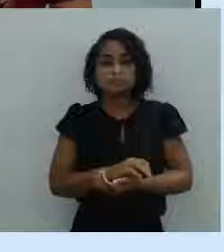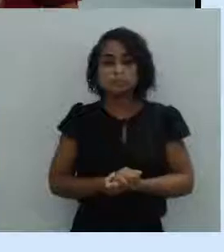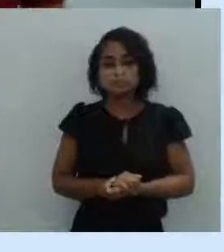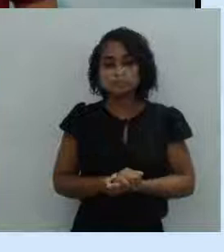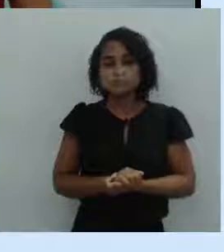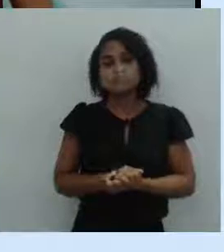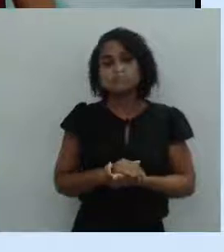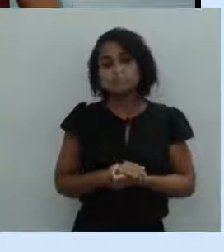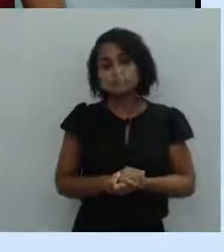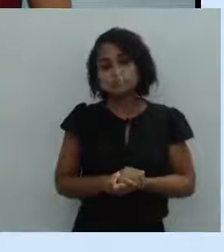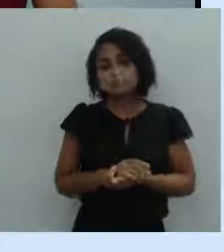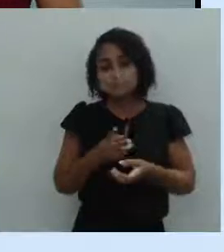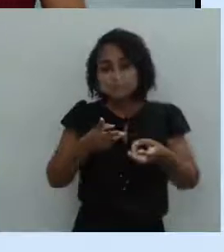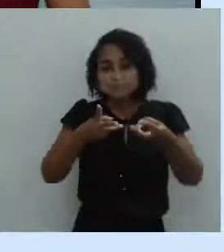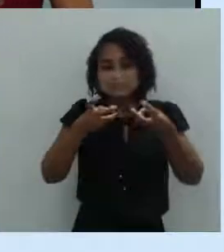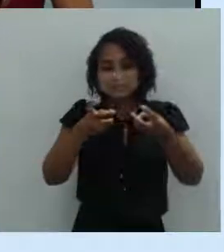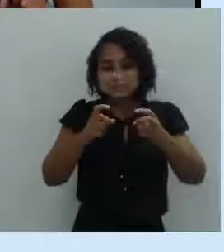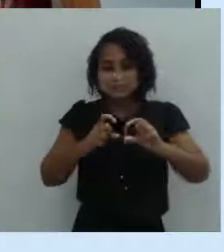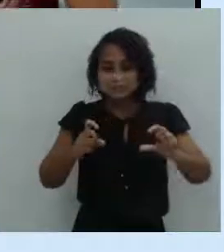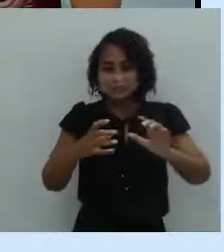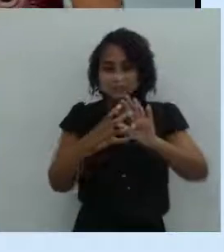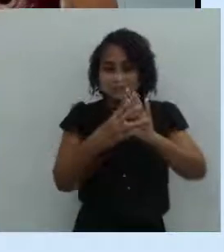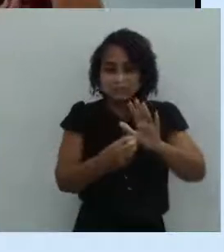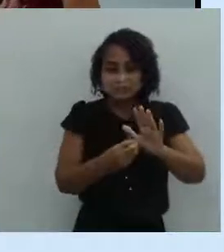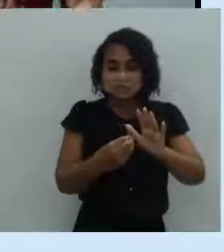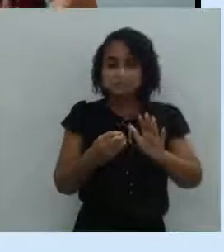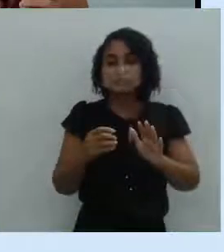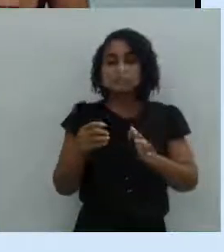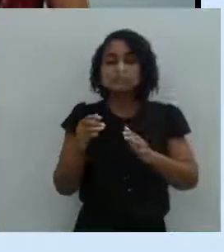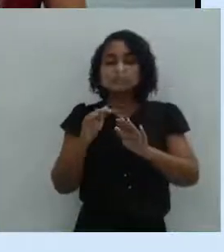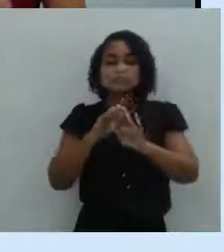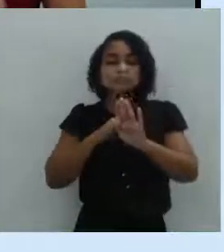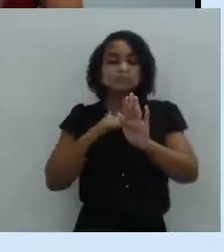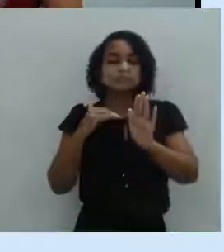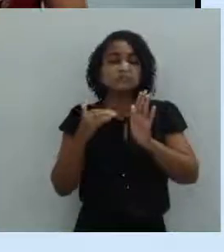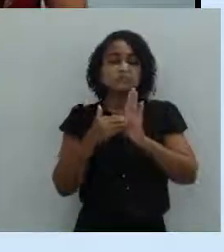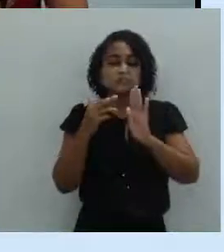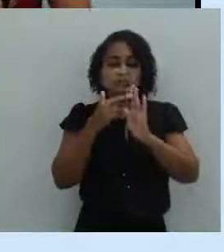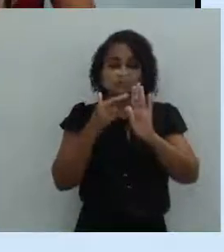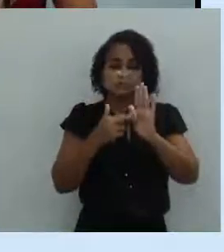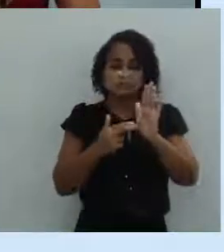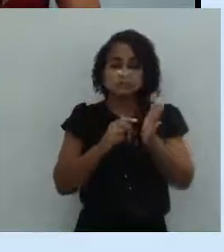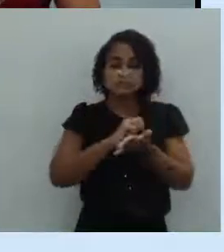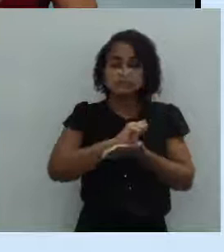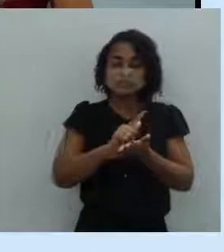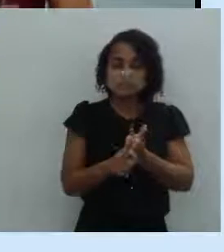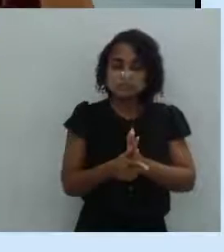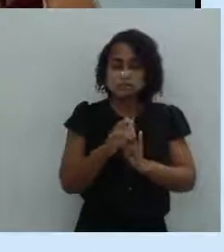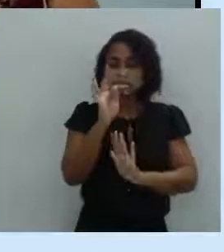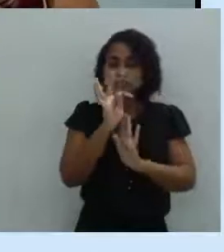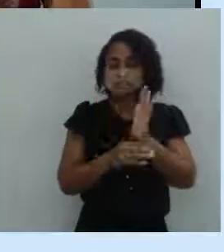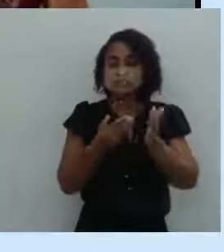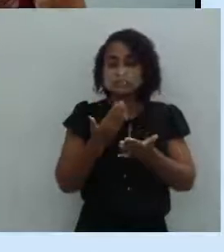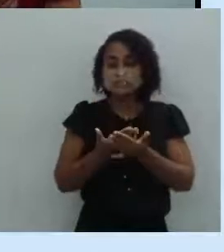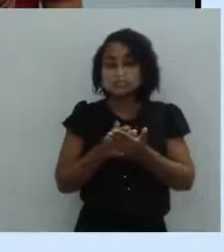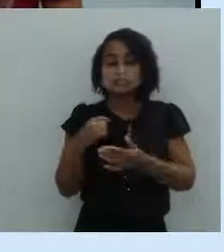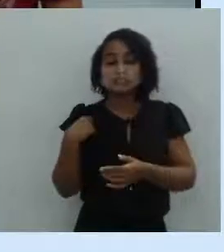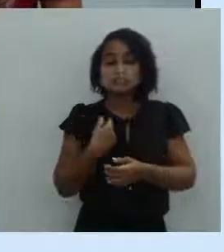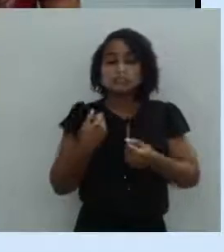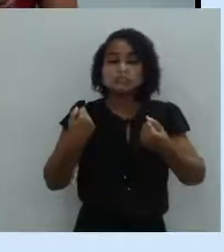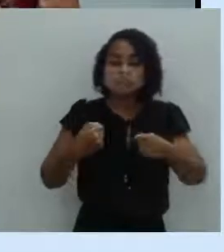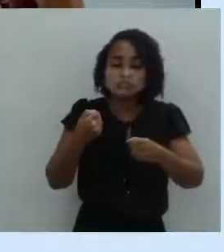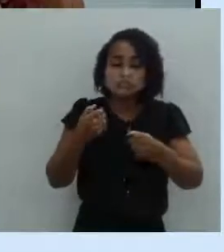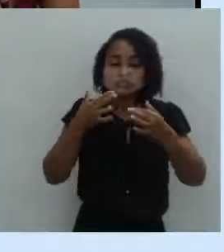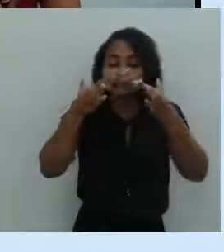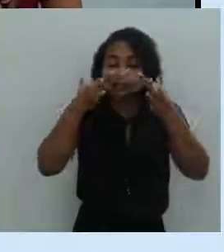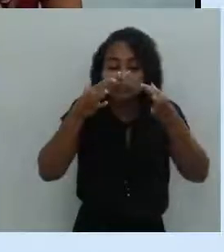2018. Viram como esse exemplo atende todas as regras do nosso gênero textual estudado? A gente precisa se